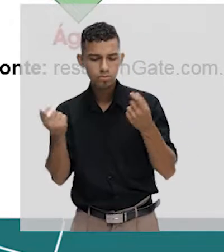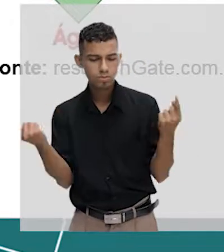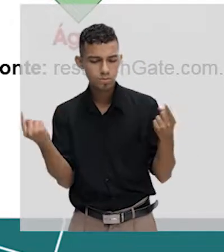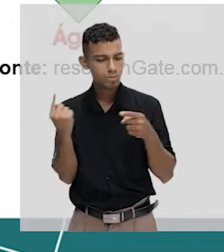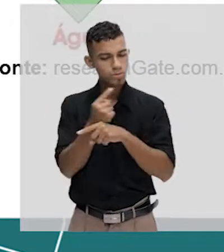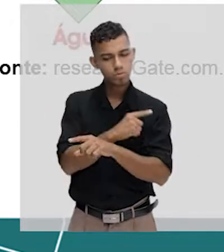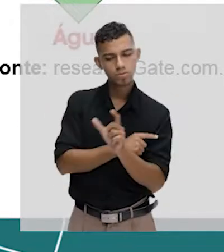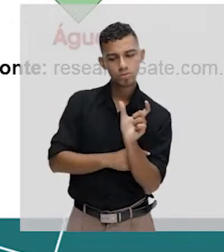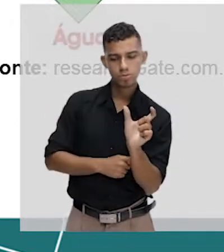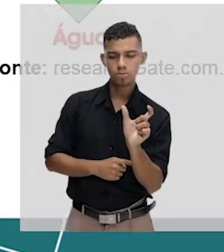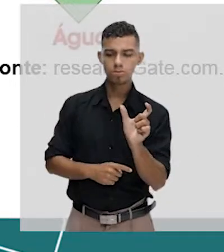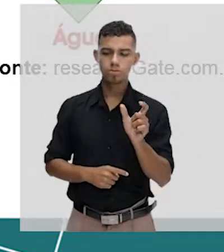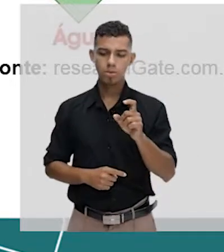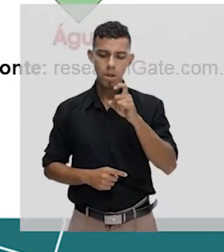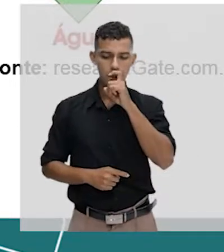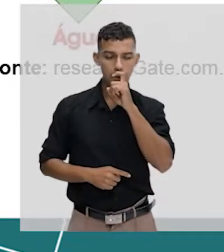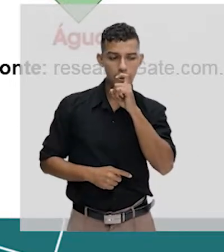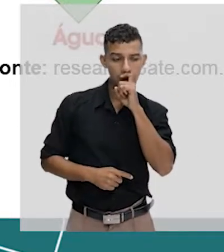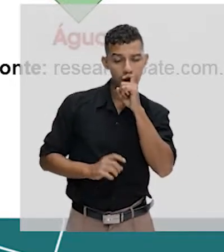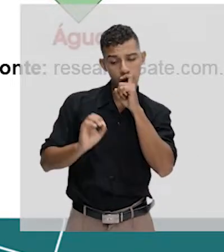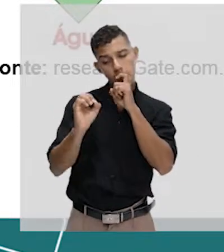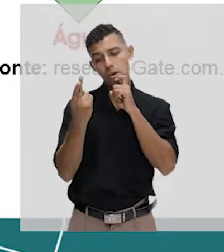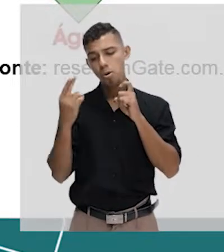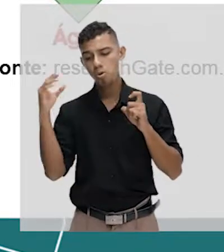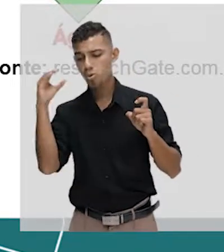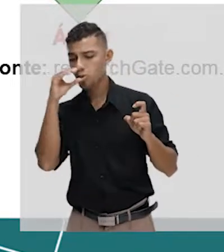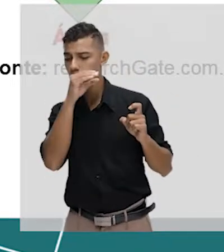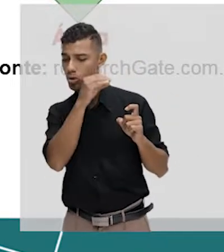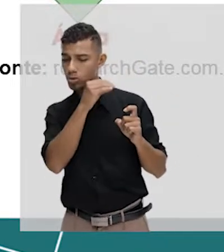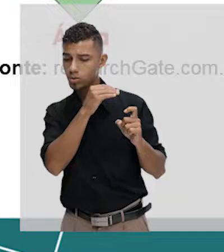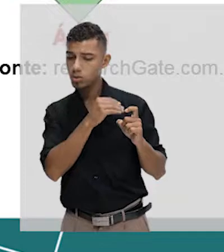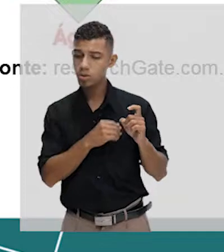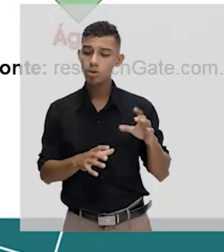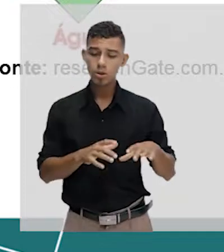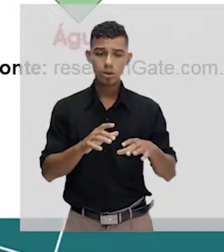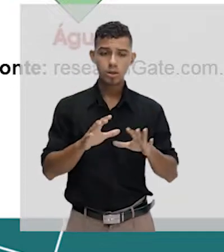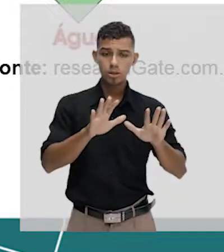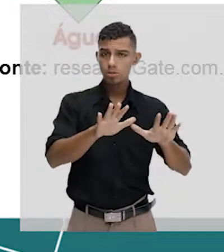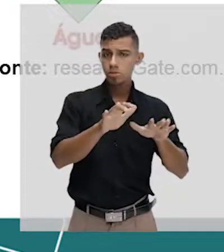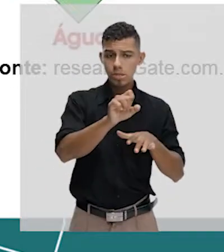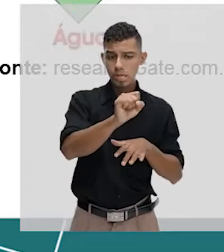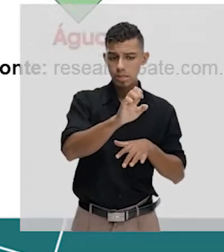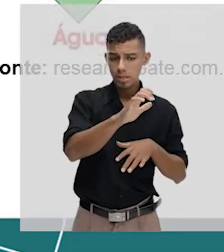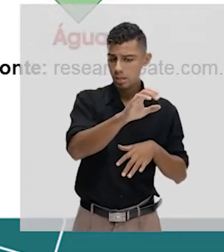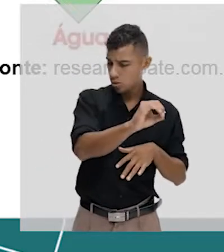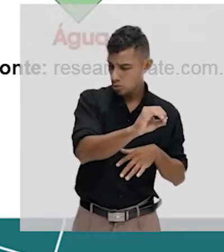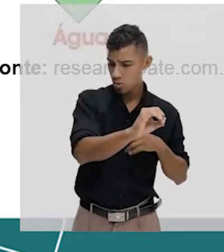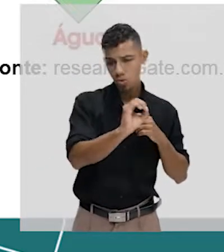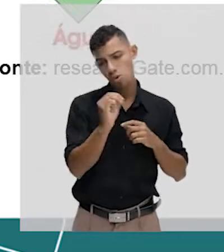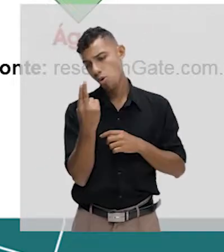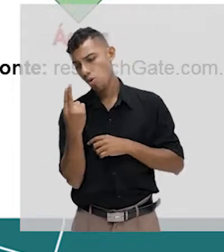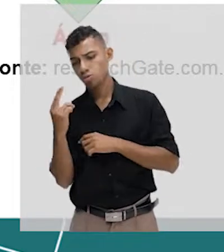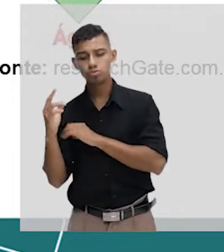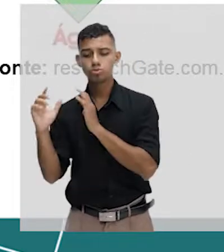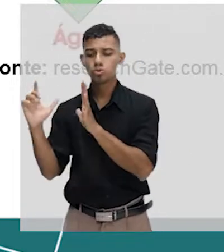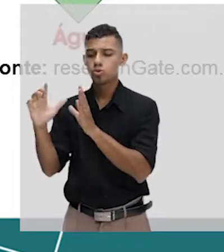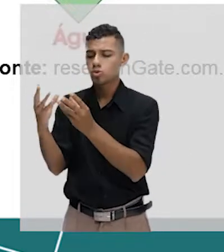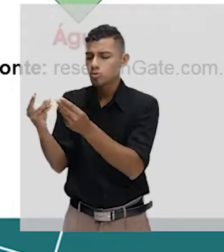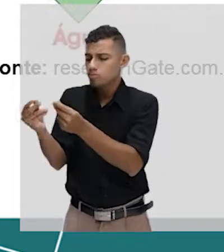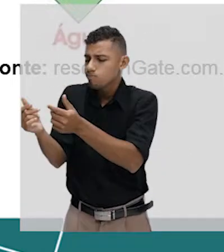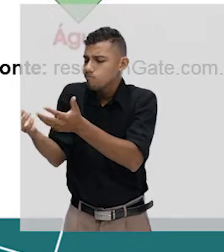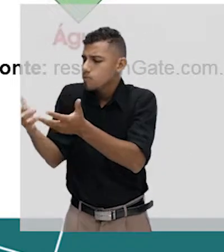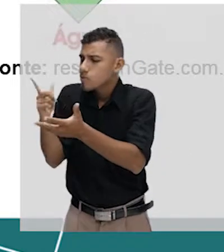opostas: frio ou quente, seco ou úmido. E esses